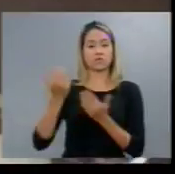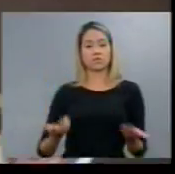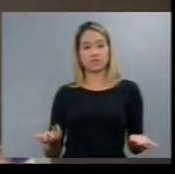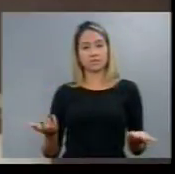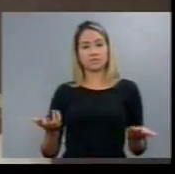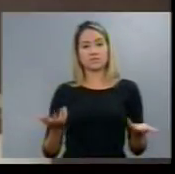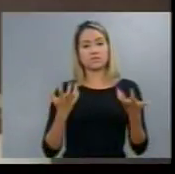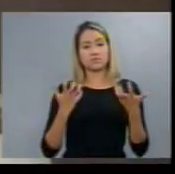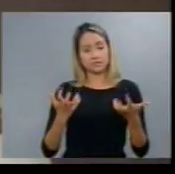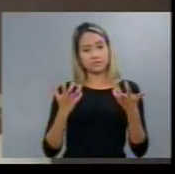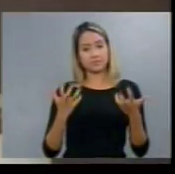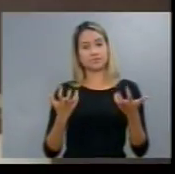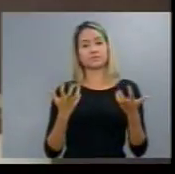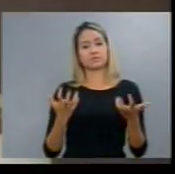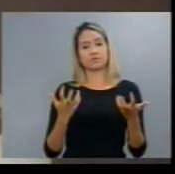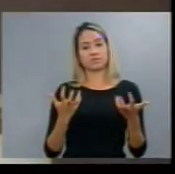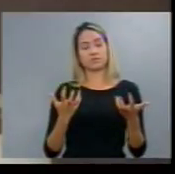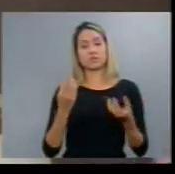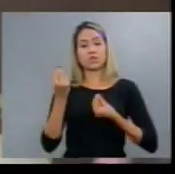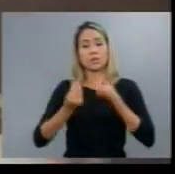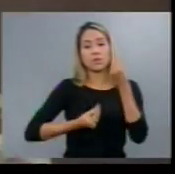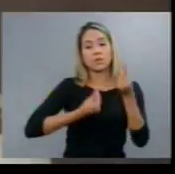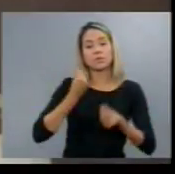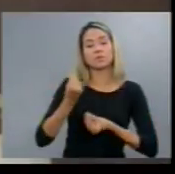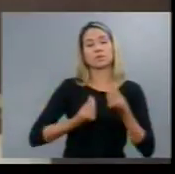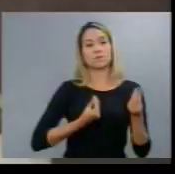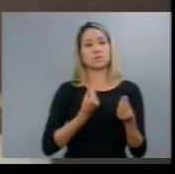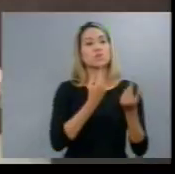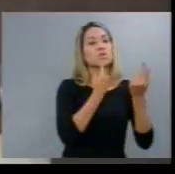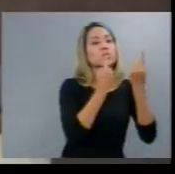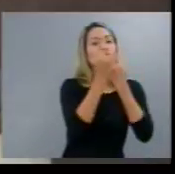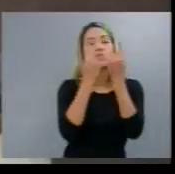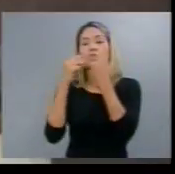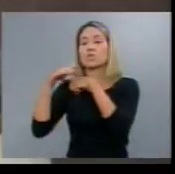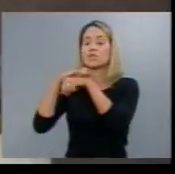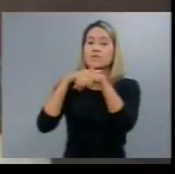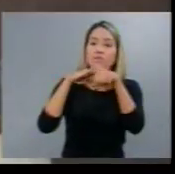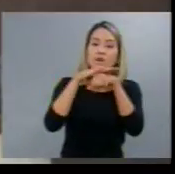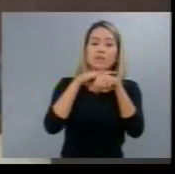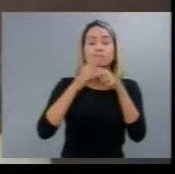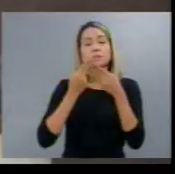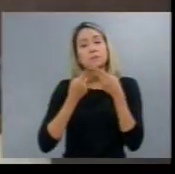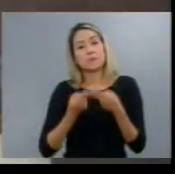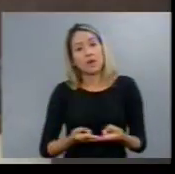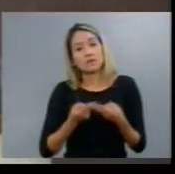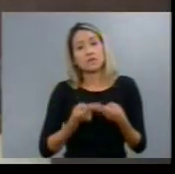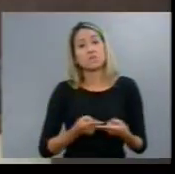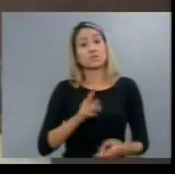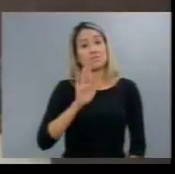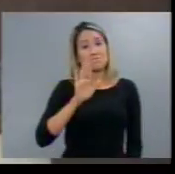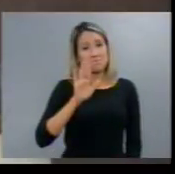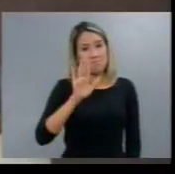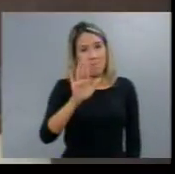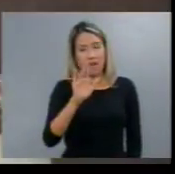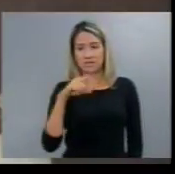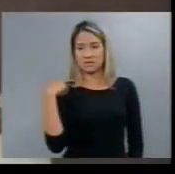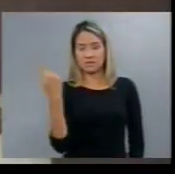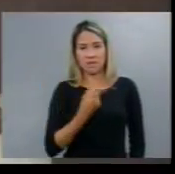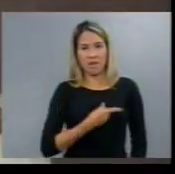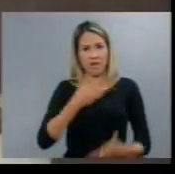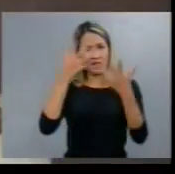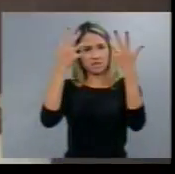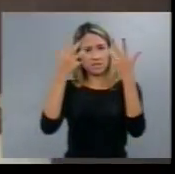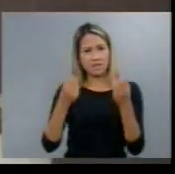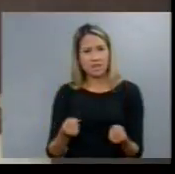legitimidade, capacidade de comunicação, paciência para resistir a esta onda de ataques